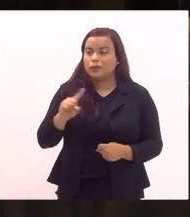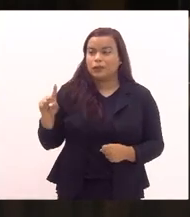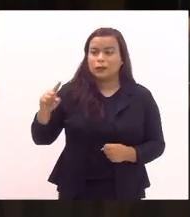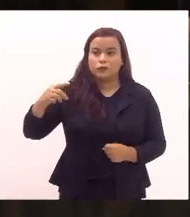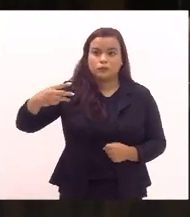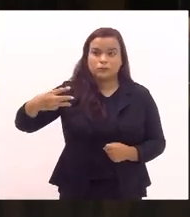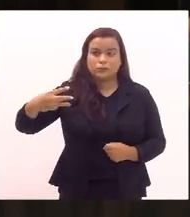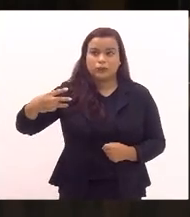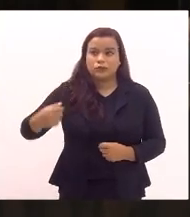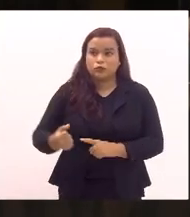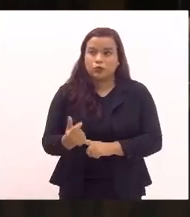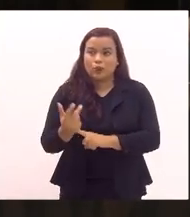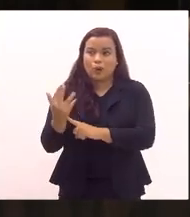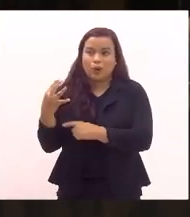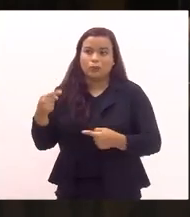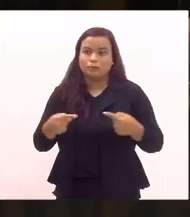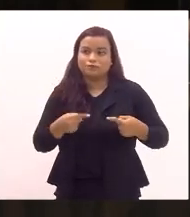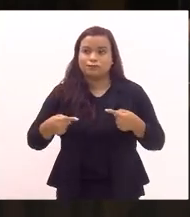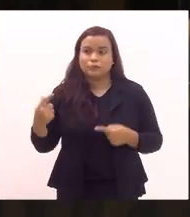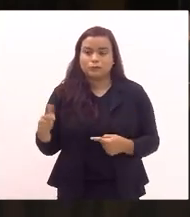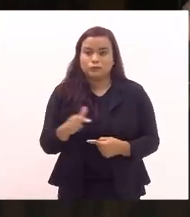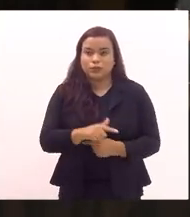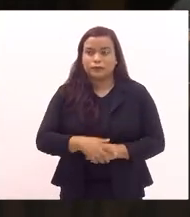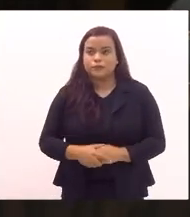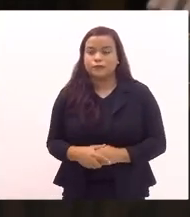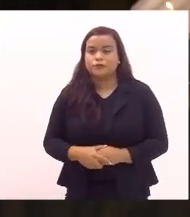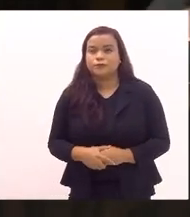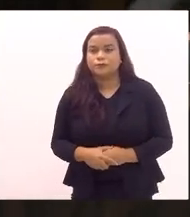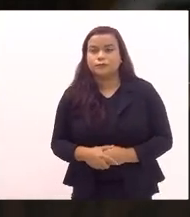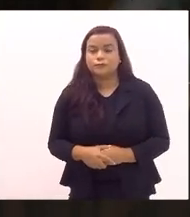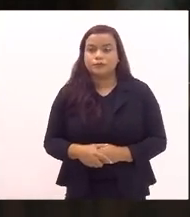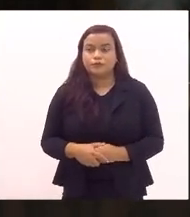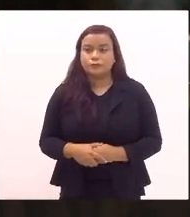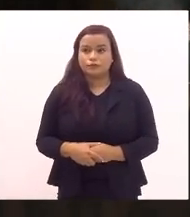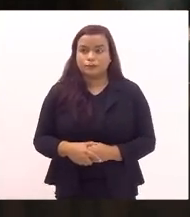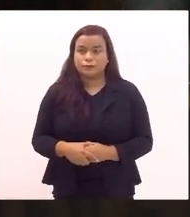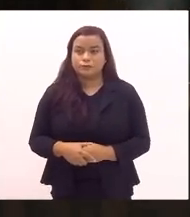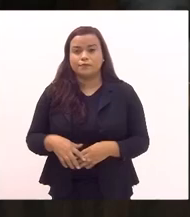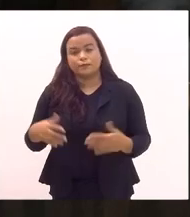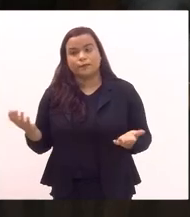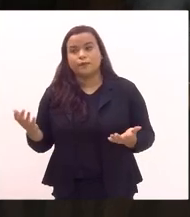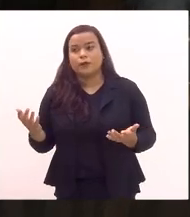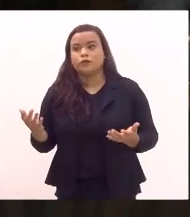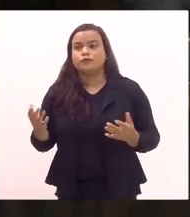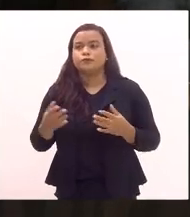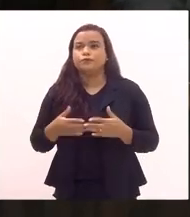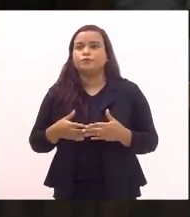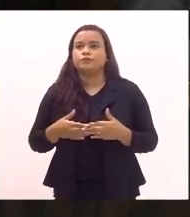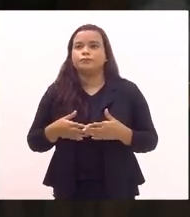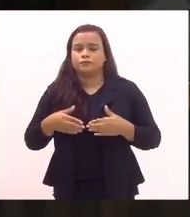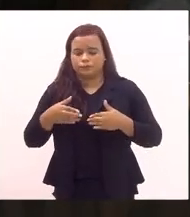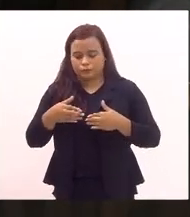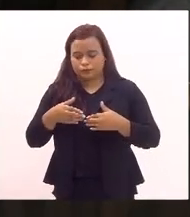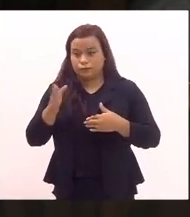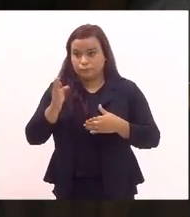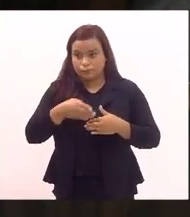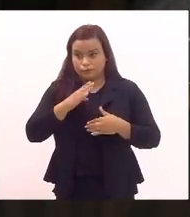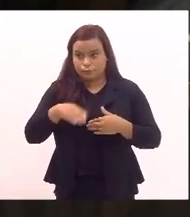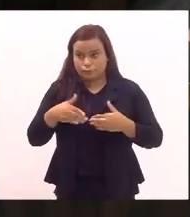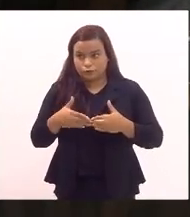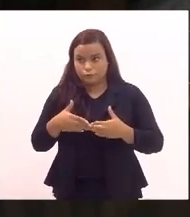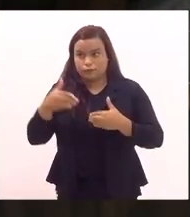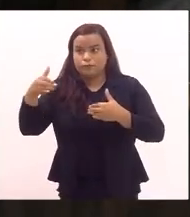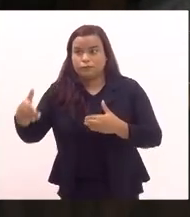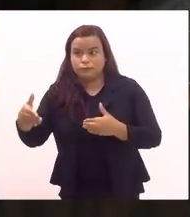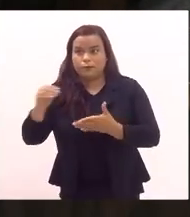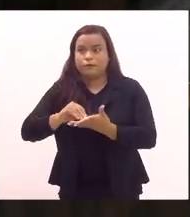não acordo para deliberação e fica adiada por falta de coro anuncio em